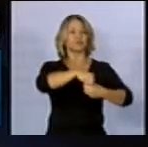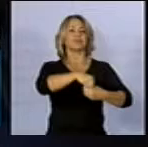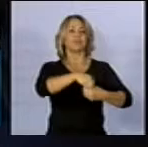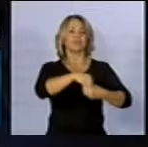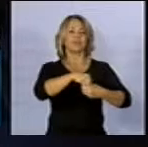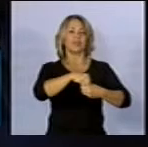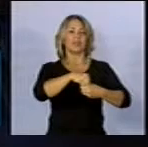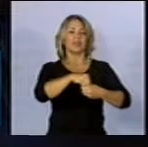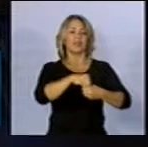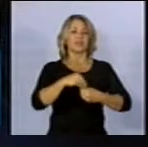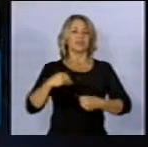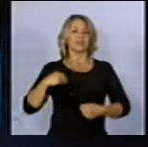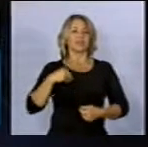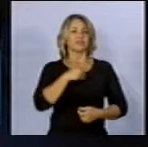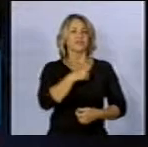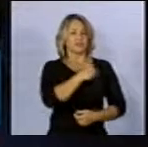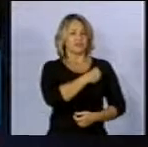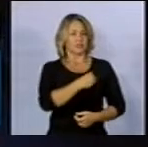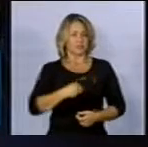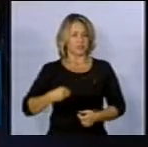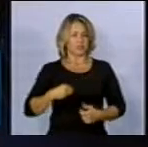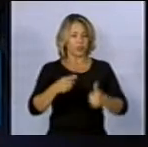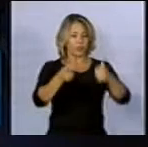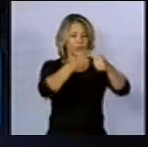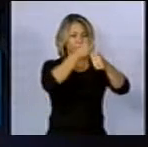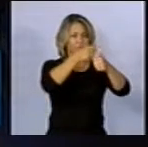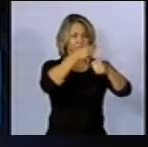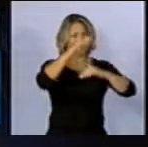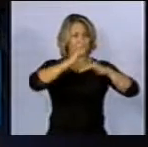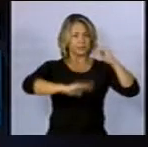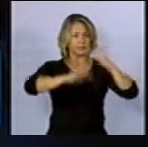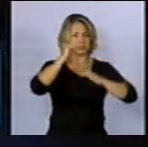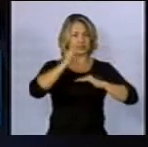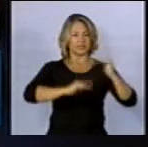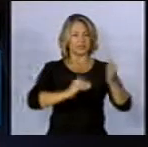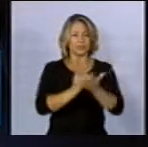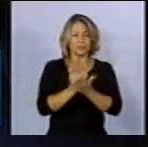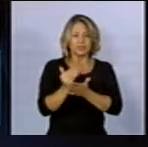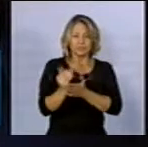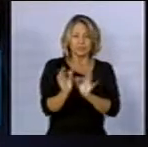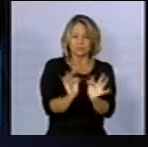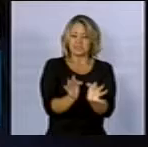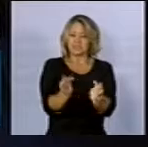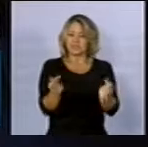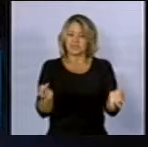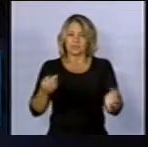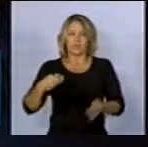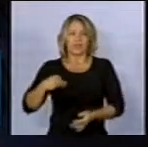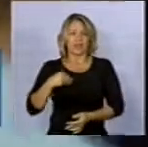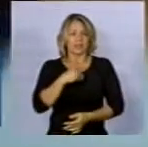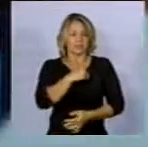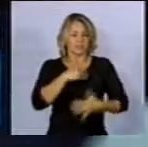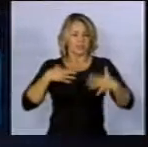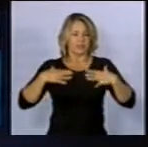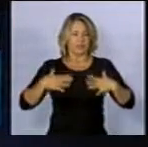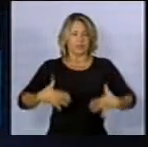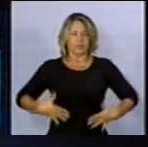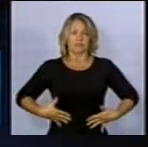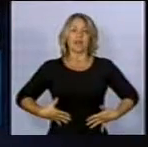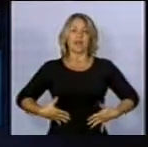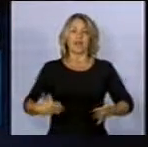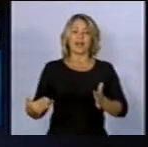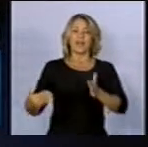é no primeiro item da Nosa desde a simples radiografia de tórax